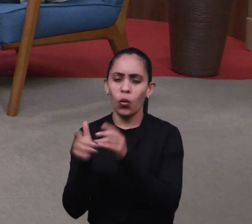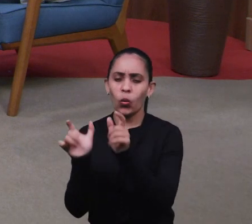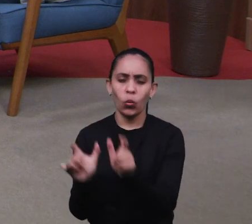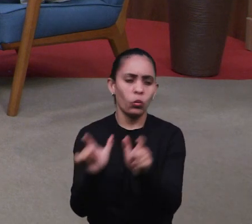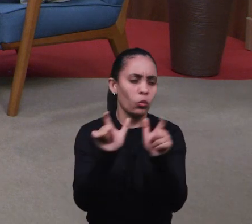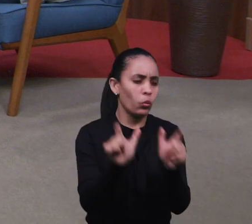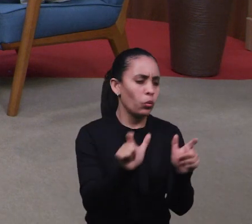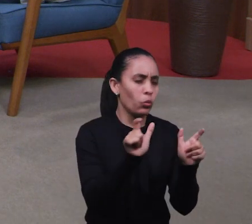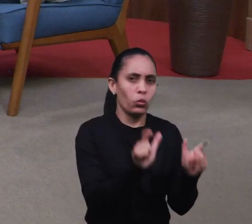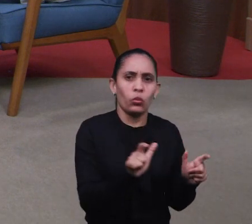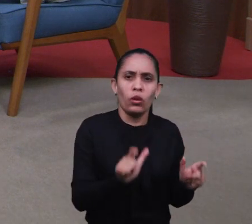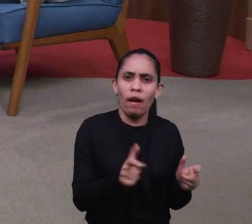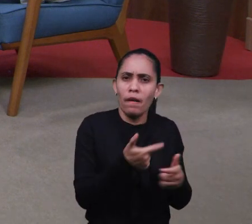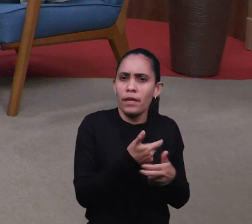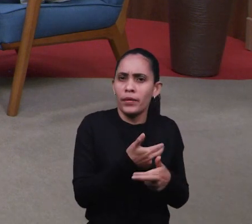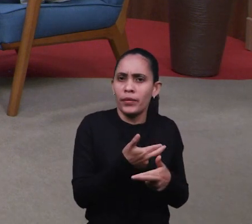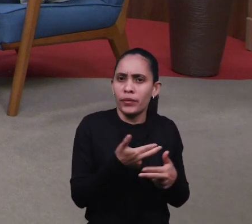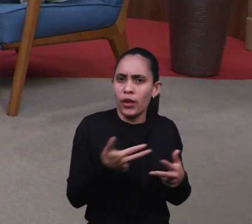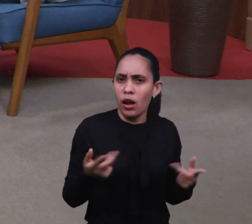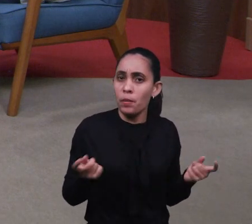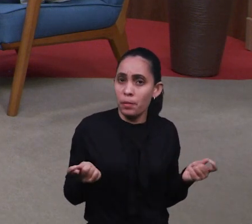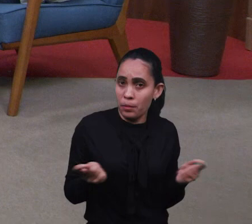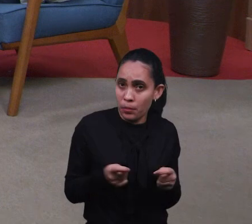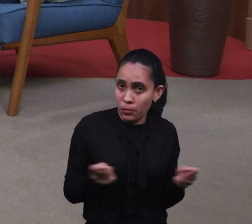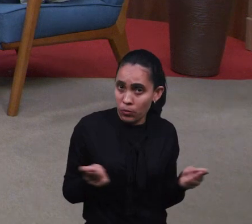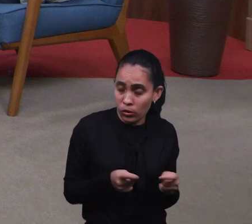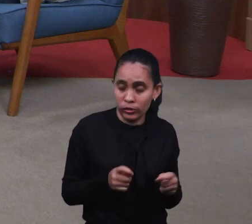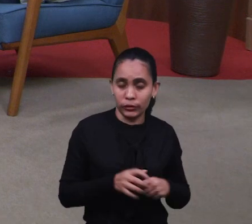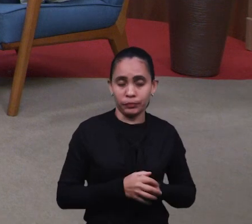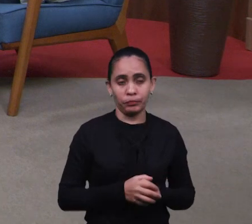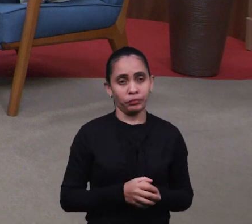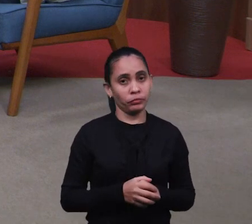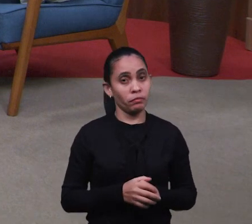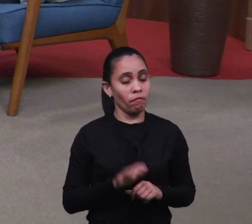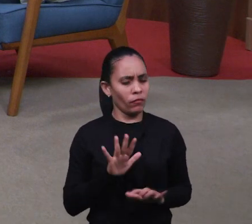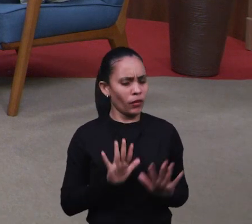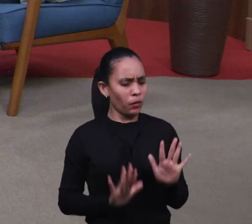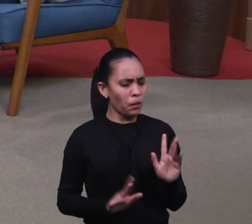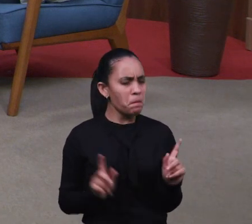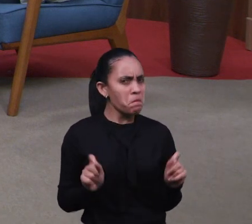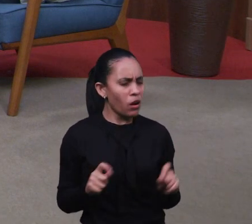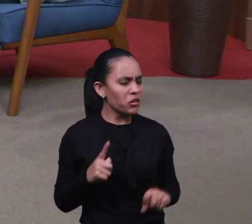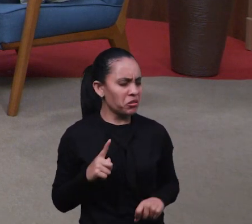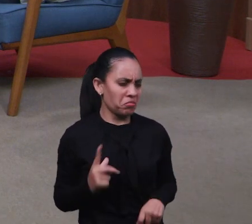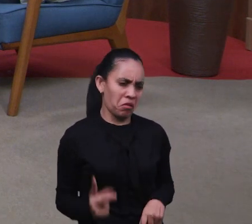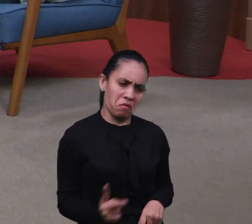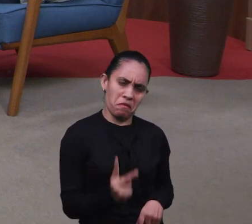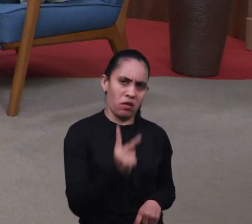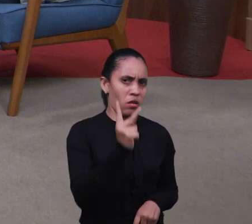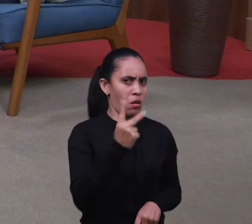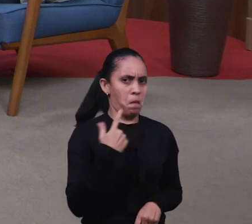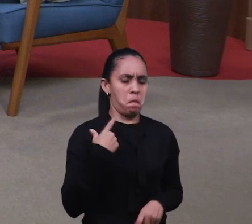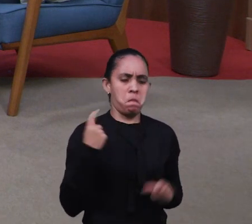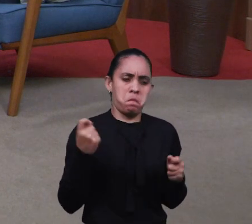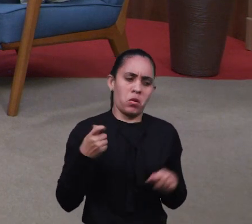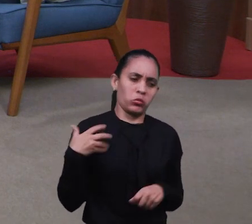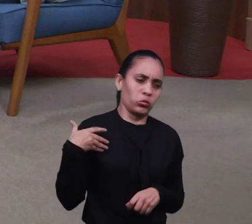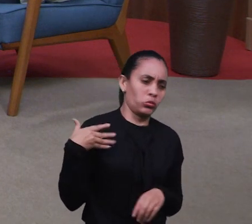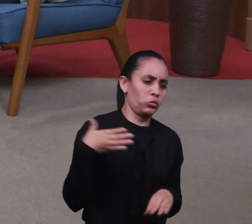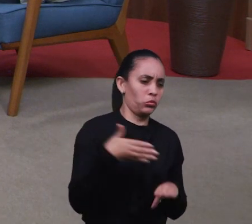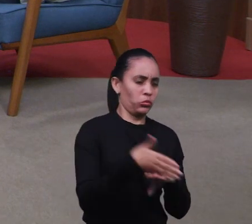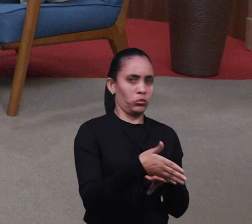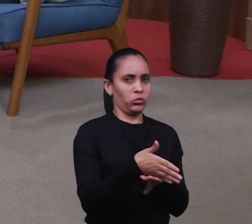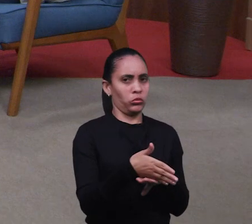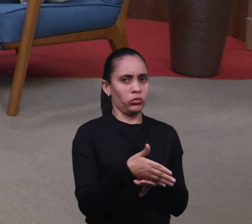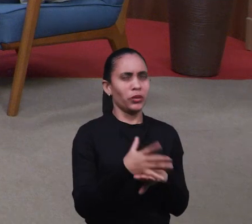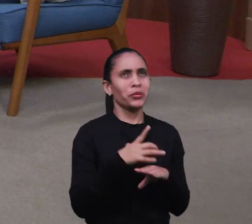recursos. E cada coisa, de certa forma, pode ter algum valor. Eu posso me refugiar, eu posso ter eu estou